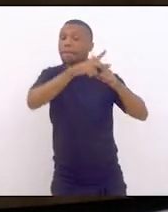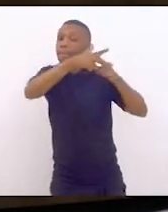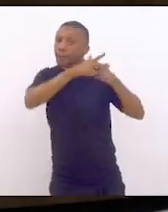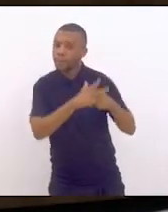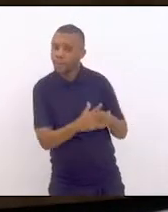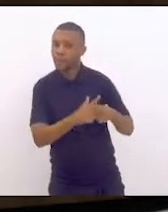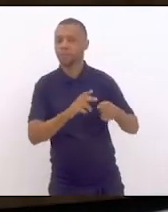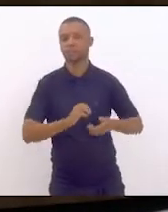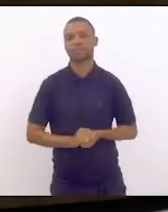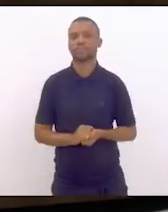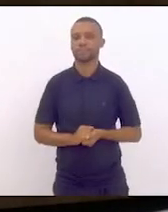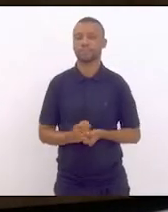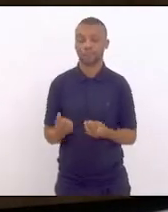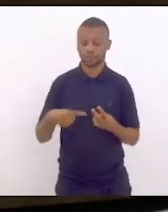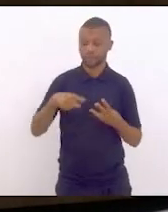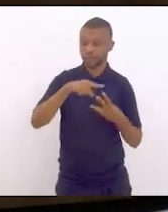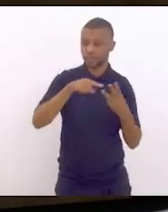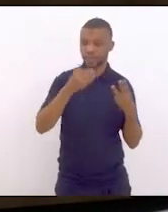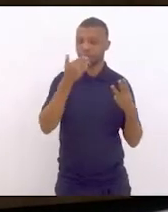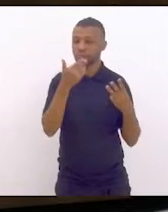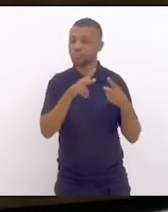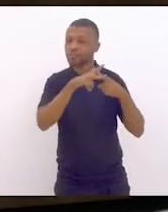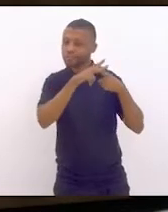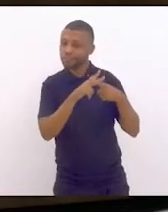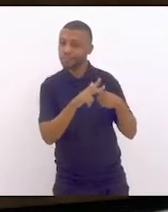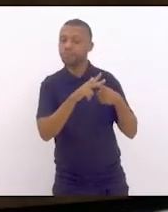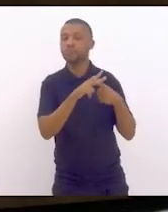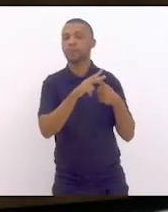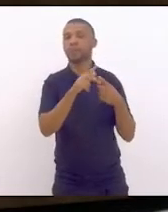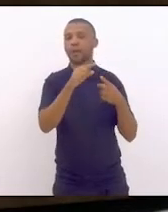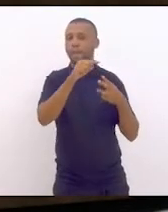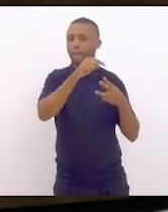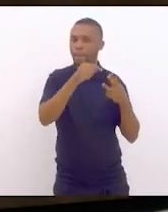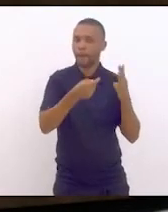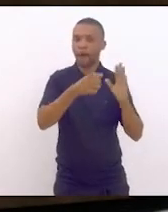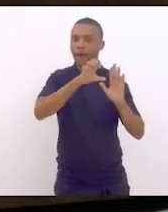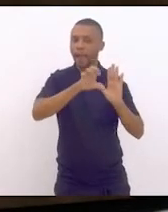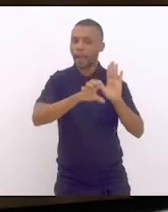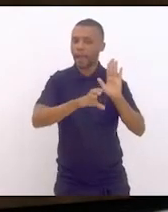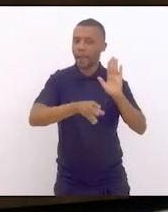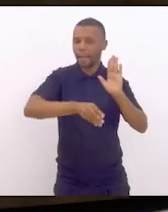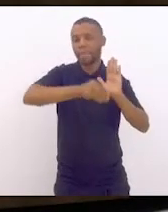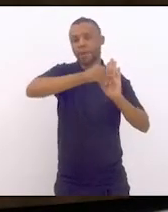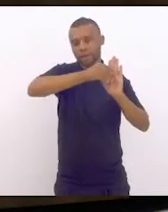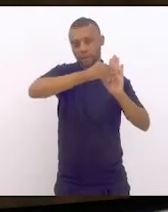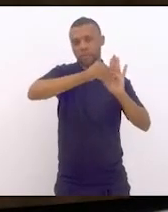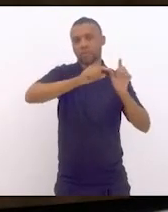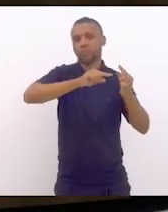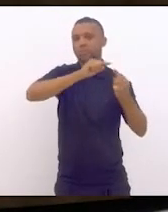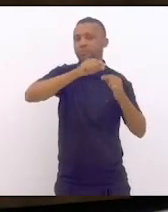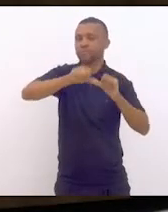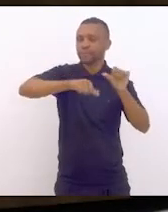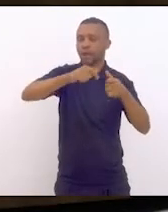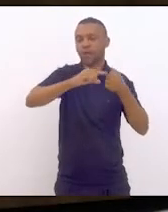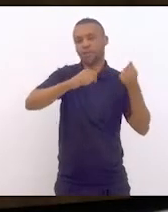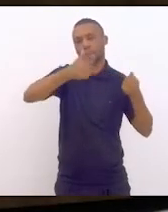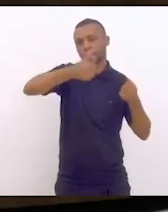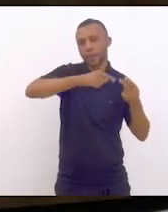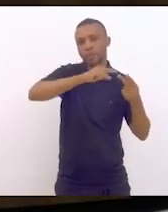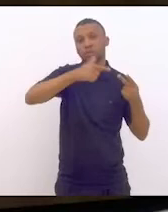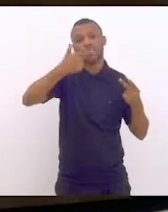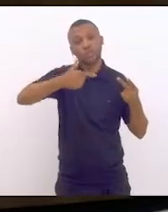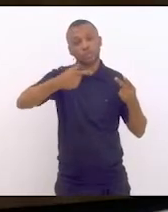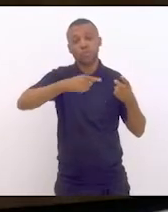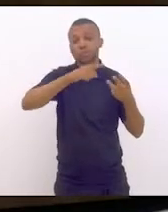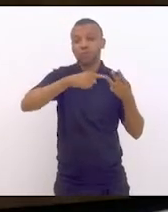São três emendas modificativas. aos artigos 1º, 2º